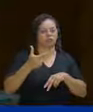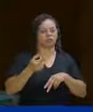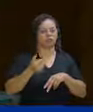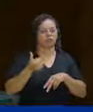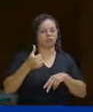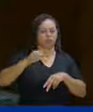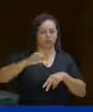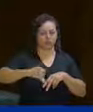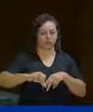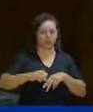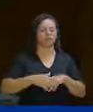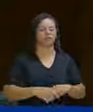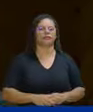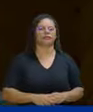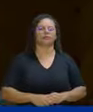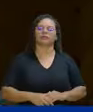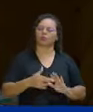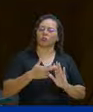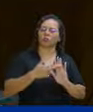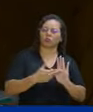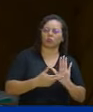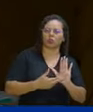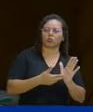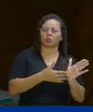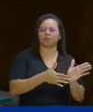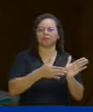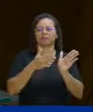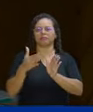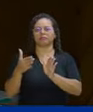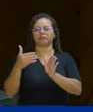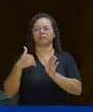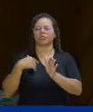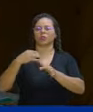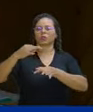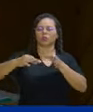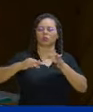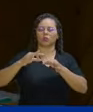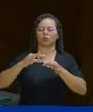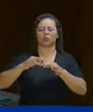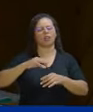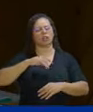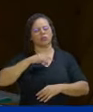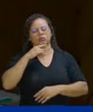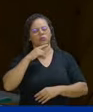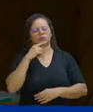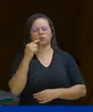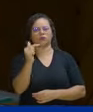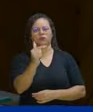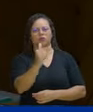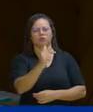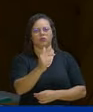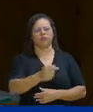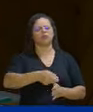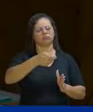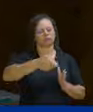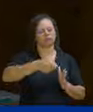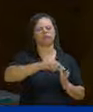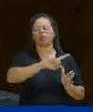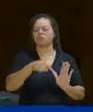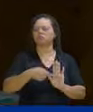A norma de regência e os julgados destacados não deixam dúvida de que se exige, além